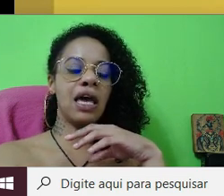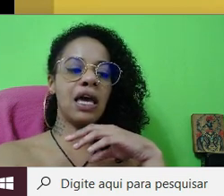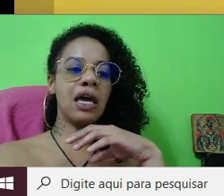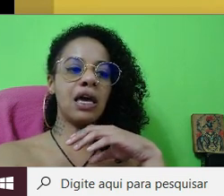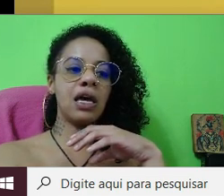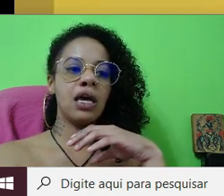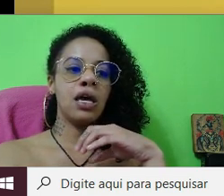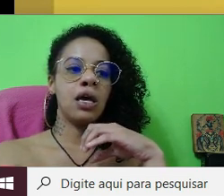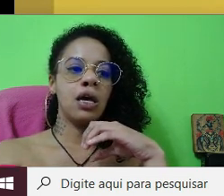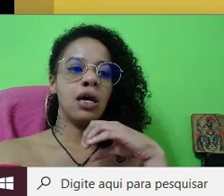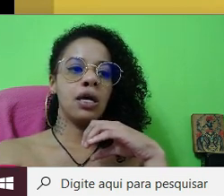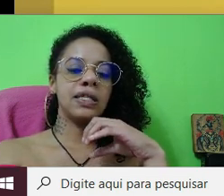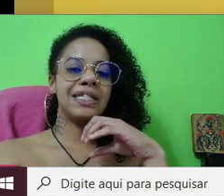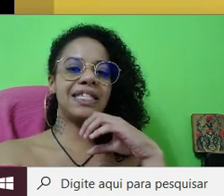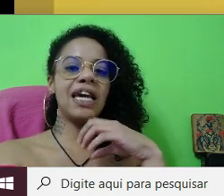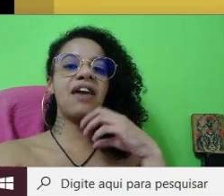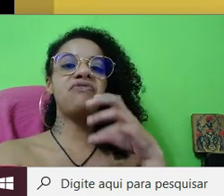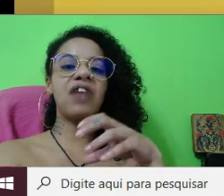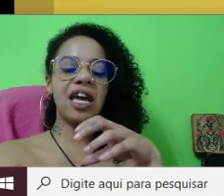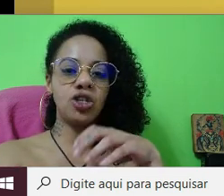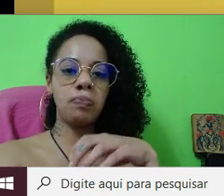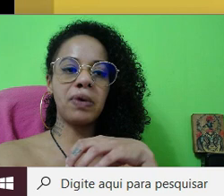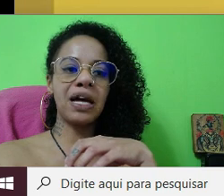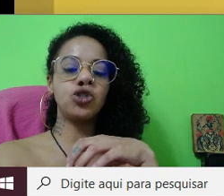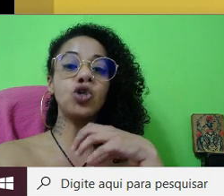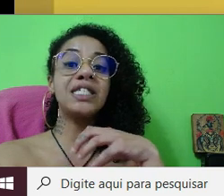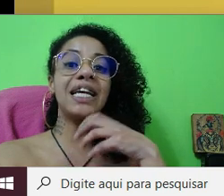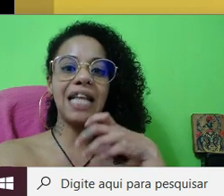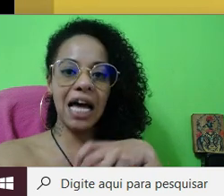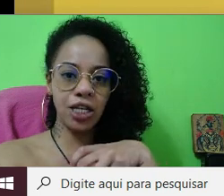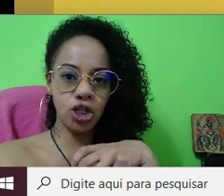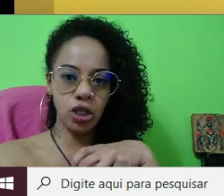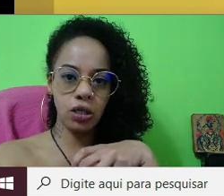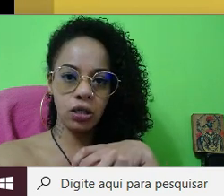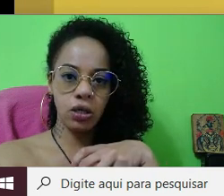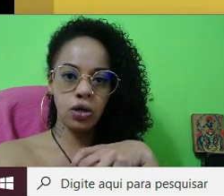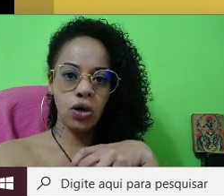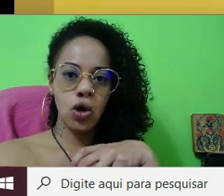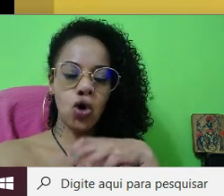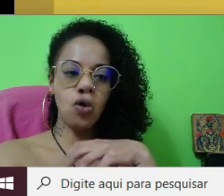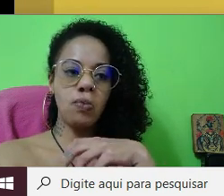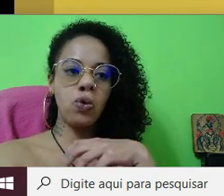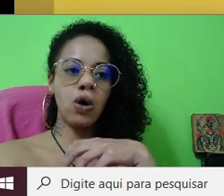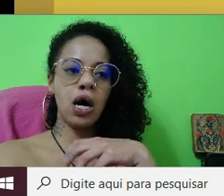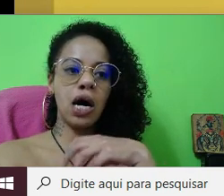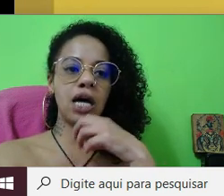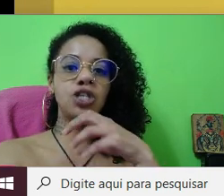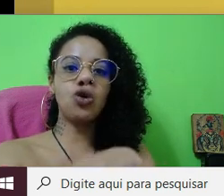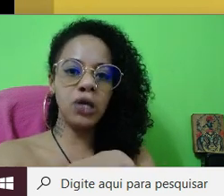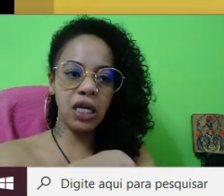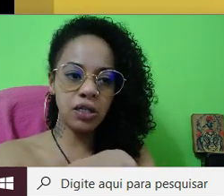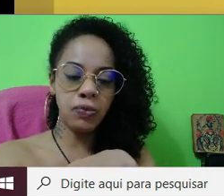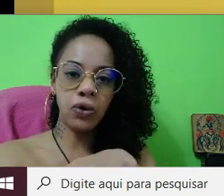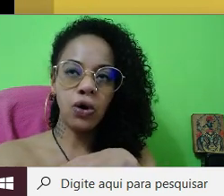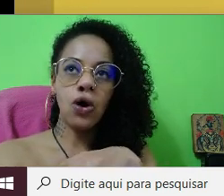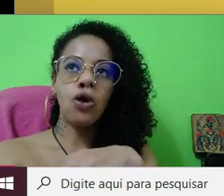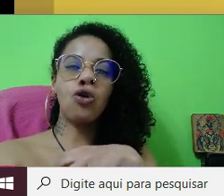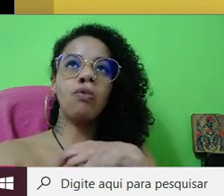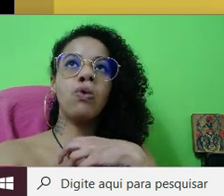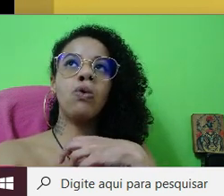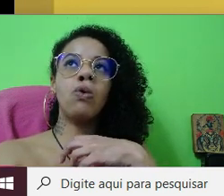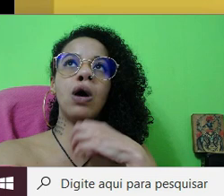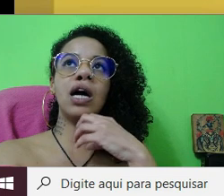É se reflete para a sociedade como anticomunismo